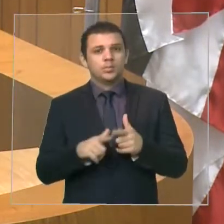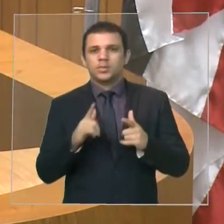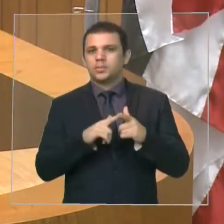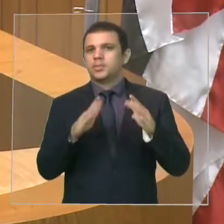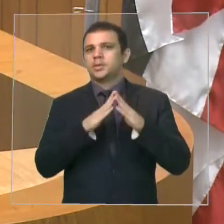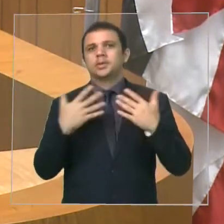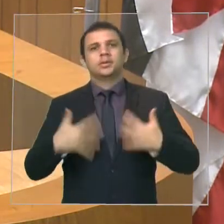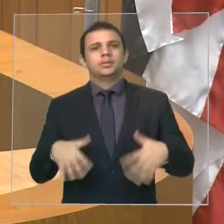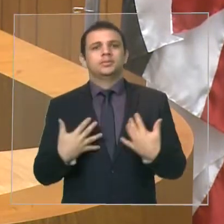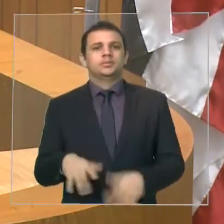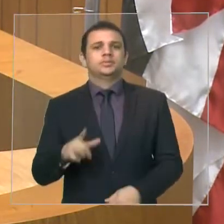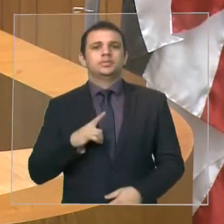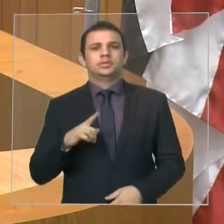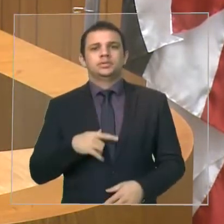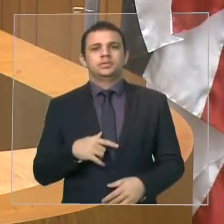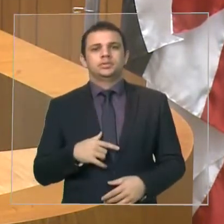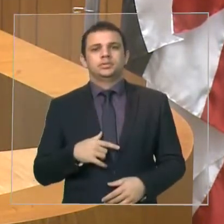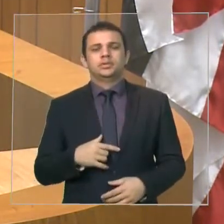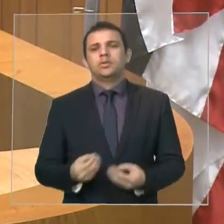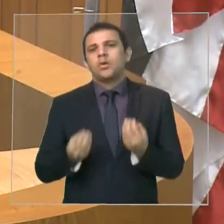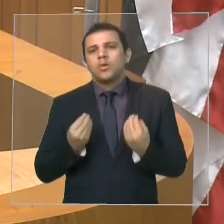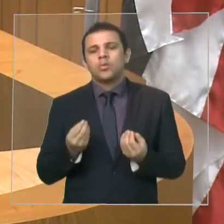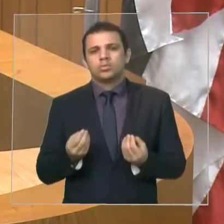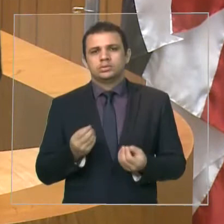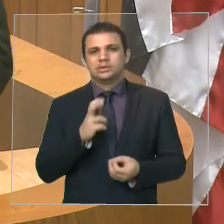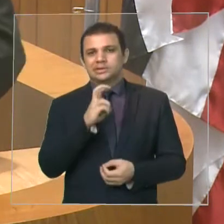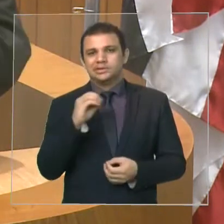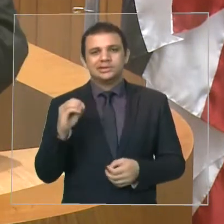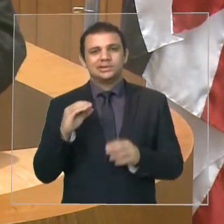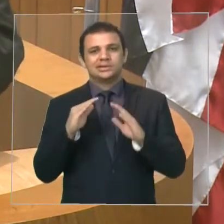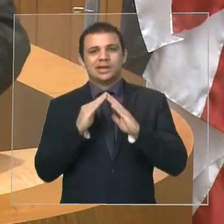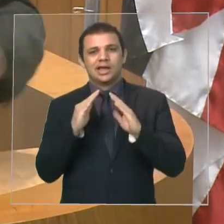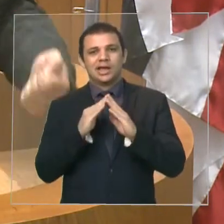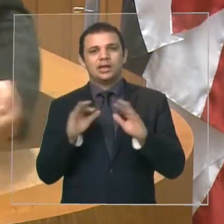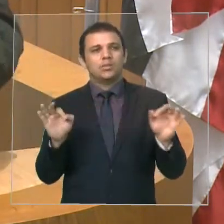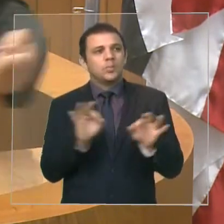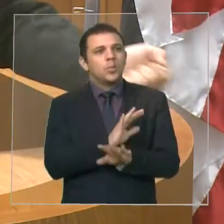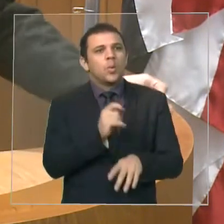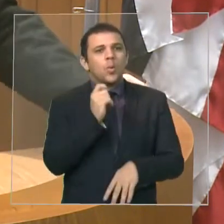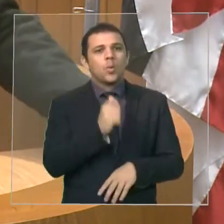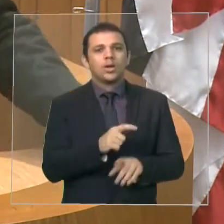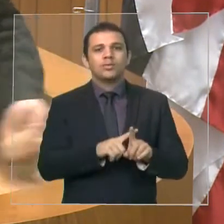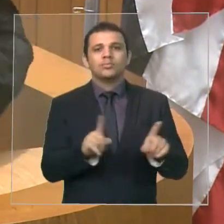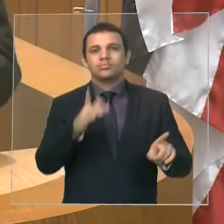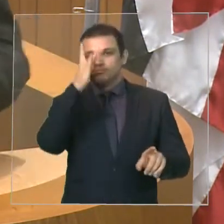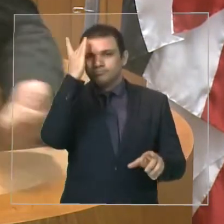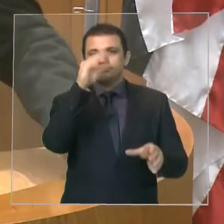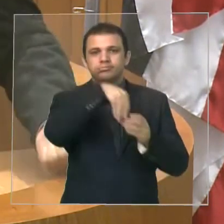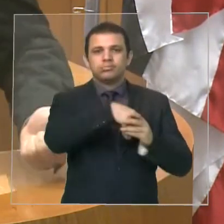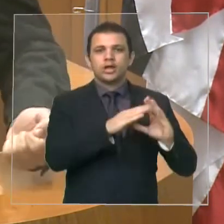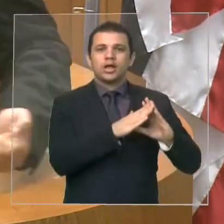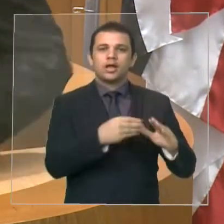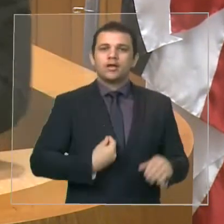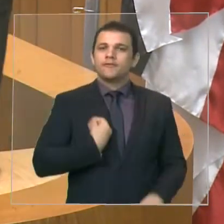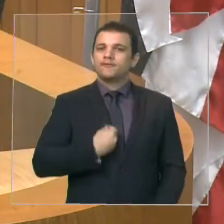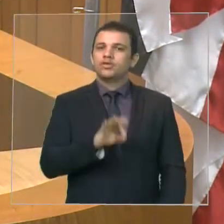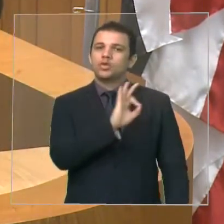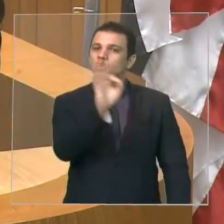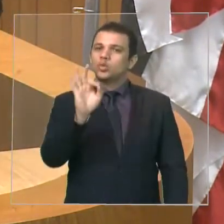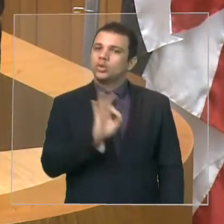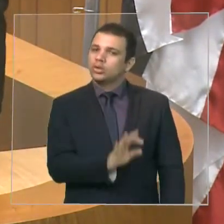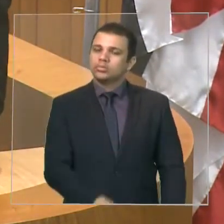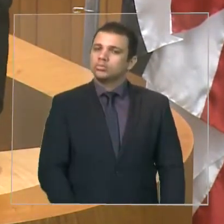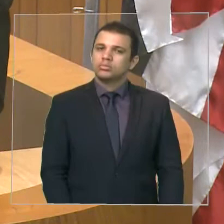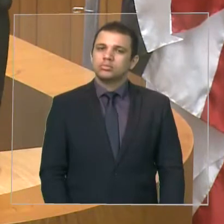absurdo termos 500 casas quase prontas, sem ter ninguém dentro das casas, sem ninguém morar, aonde o povo